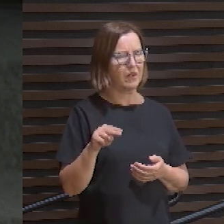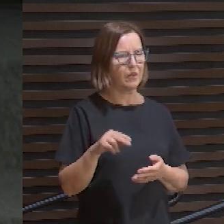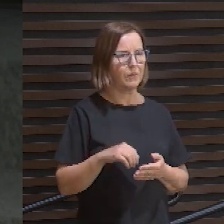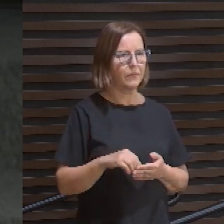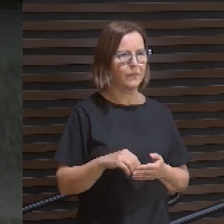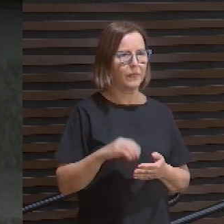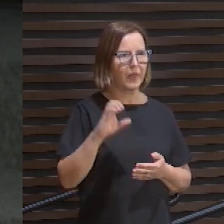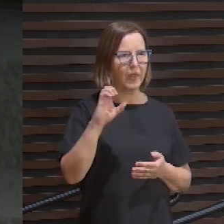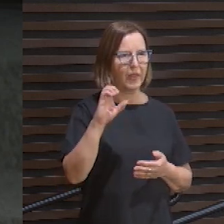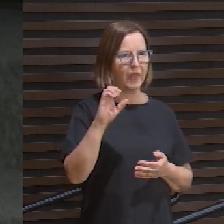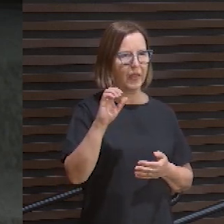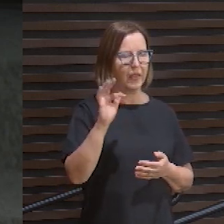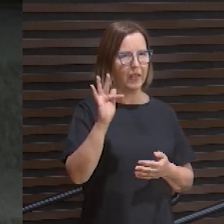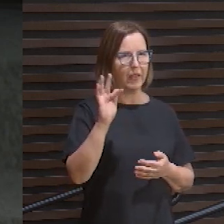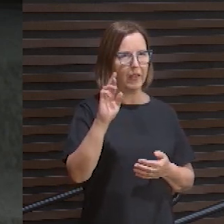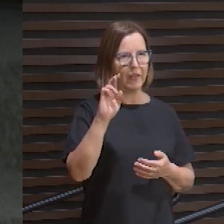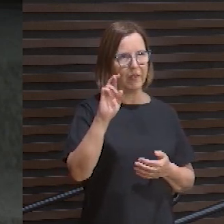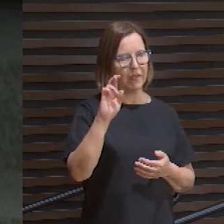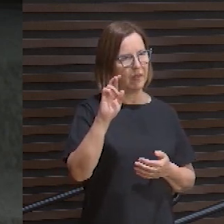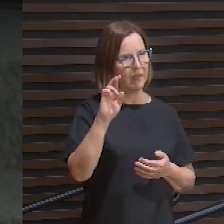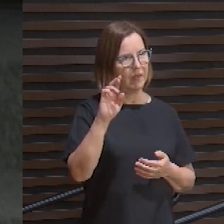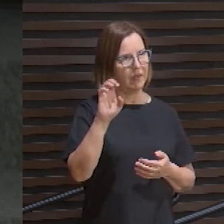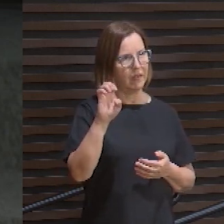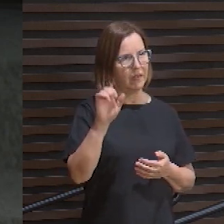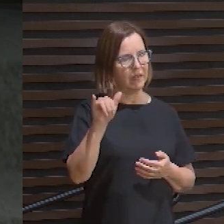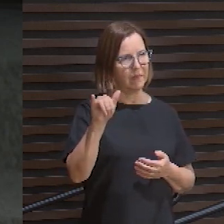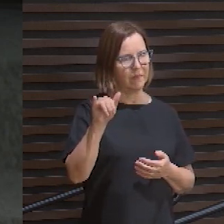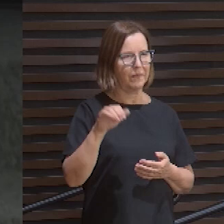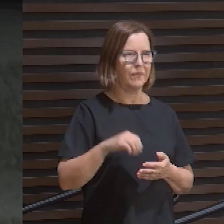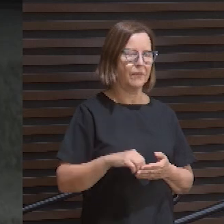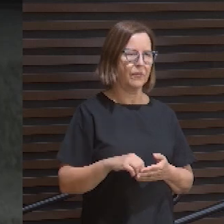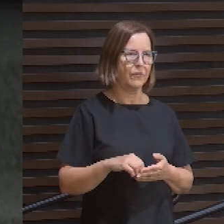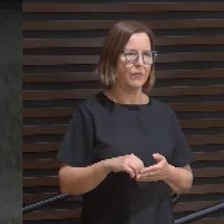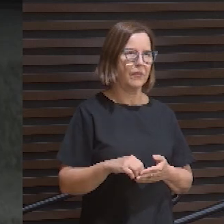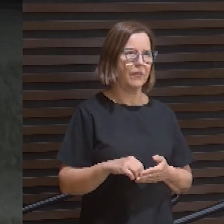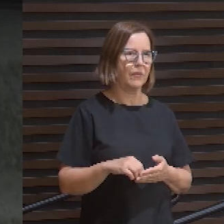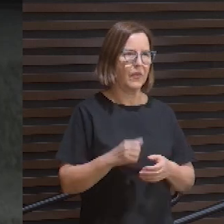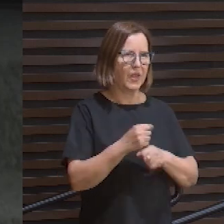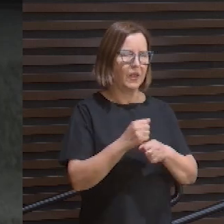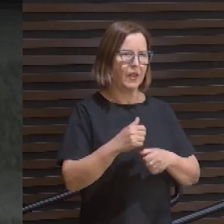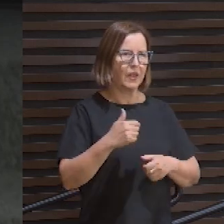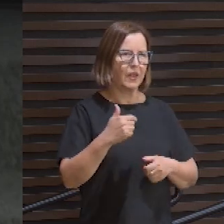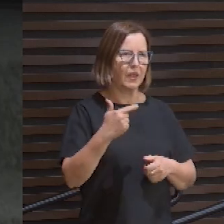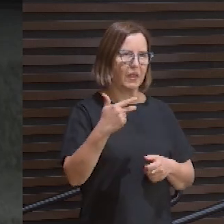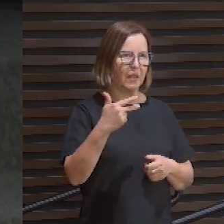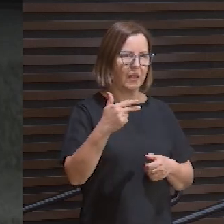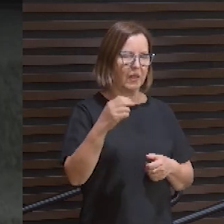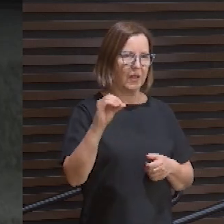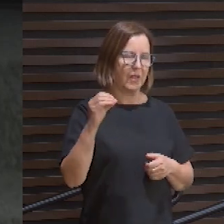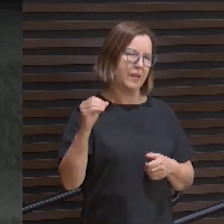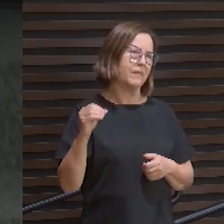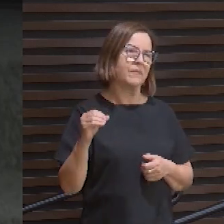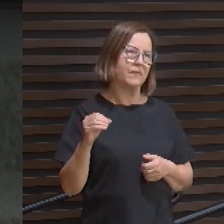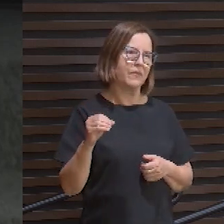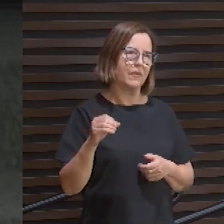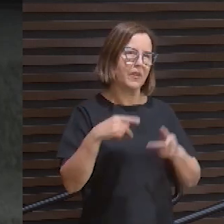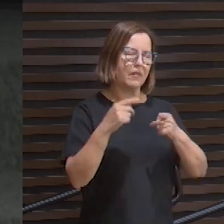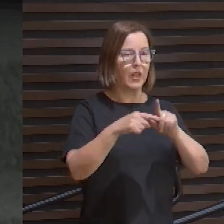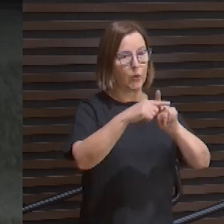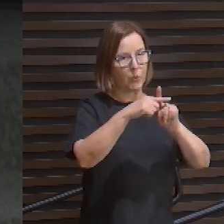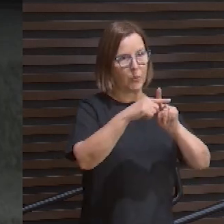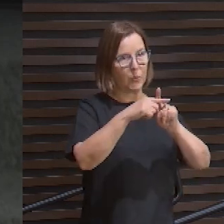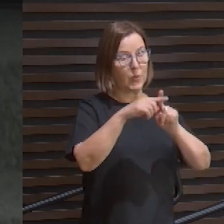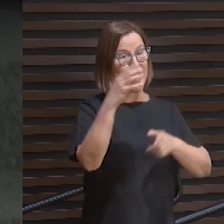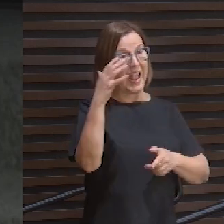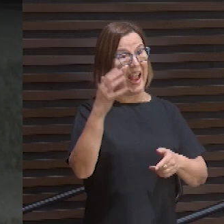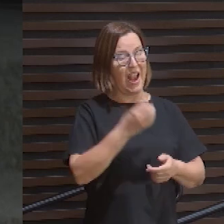Efrem, o sírio, de 300, ele diz, a cruz é a árvore da vida.